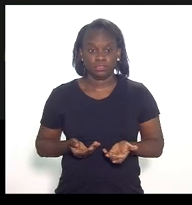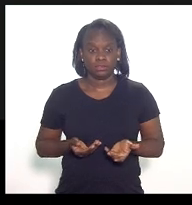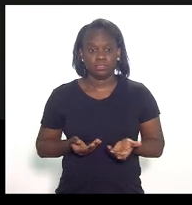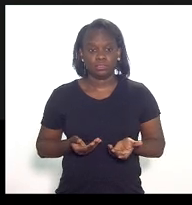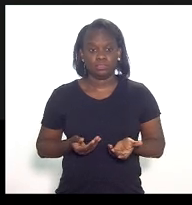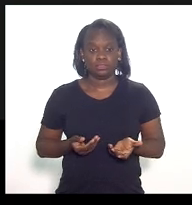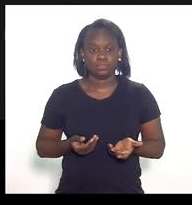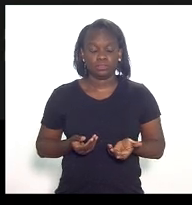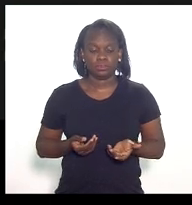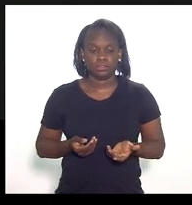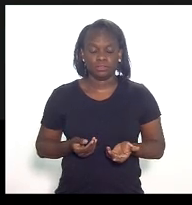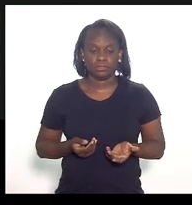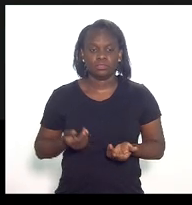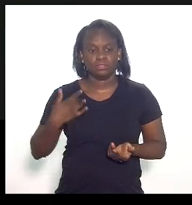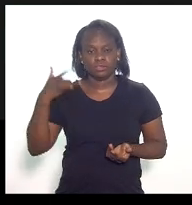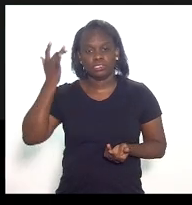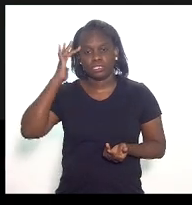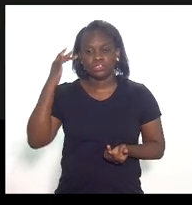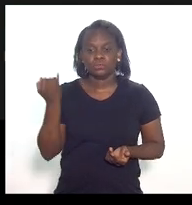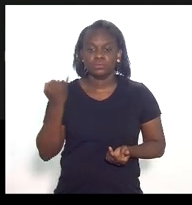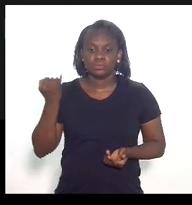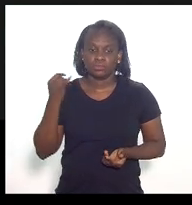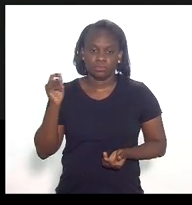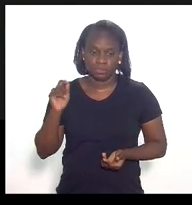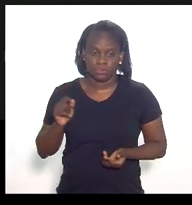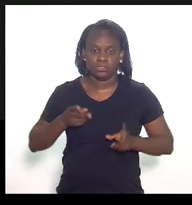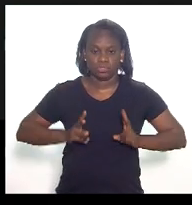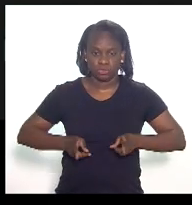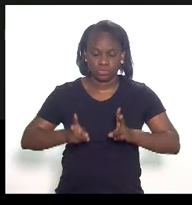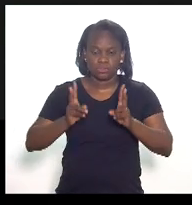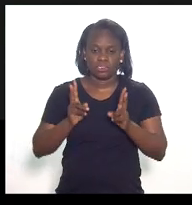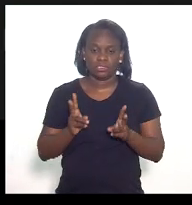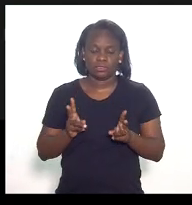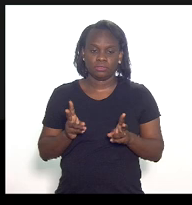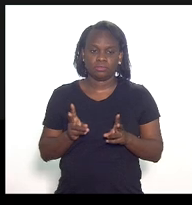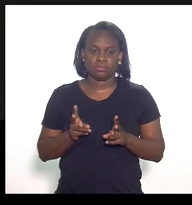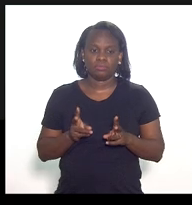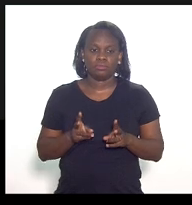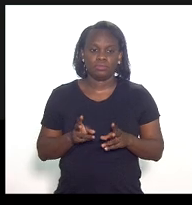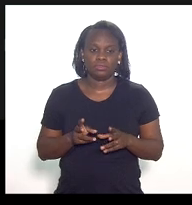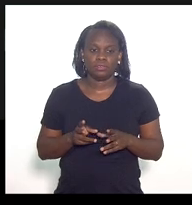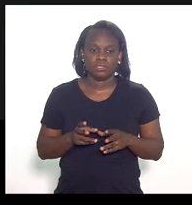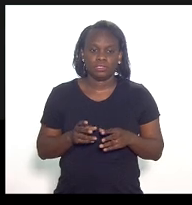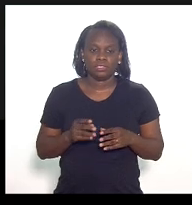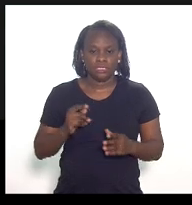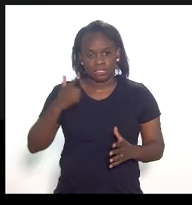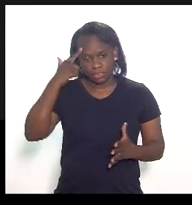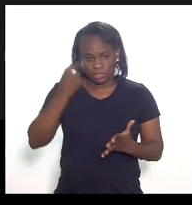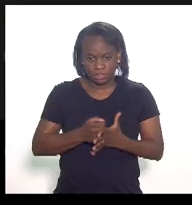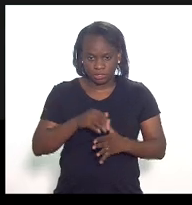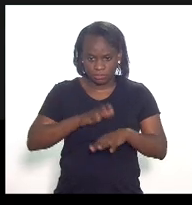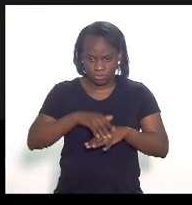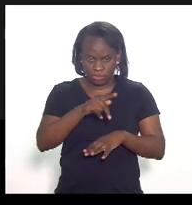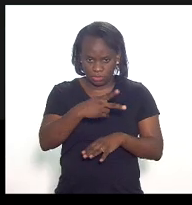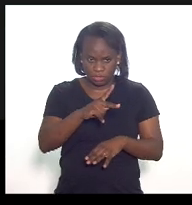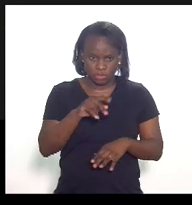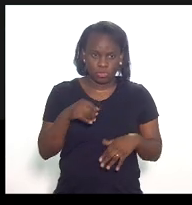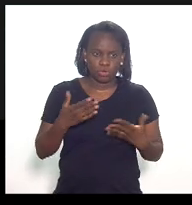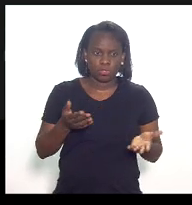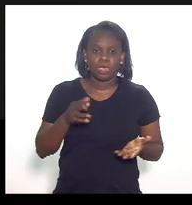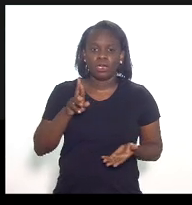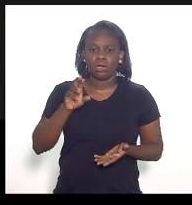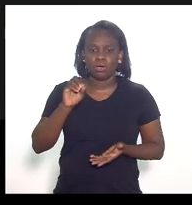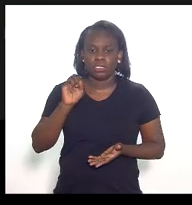Então, eu acho importante isso continuar. Eu não... Parecerista foi Vossa Excelência ou foi o... Não, o